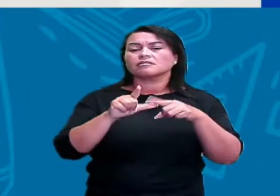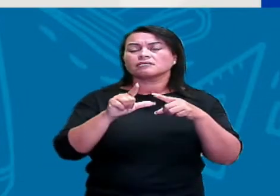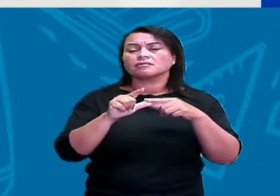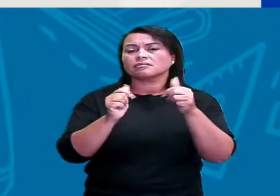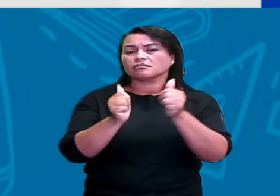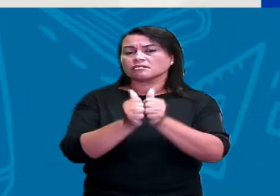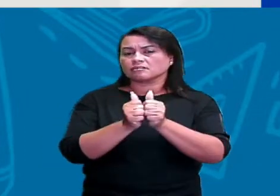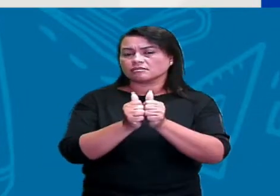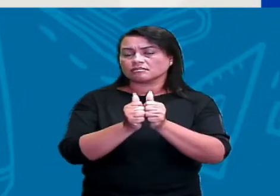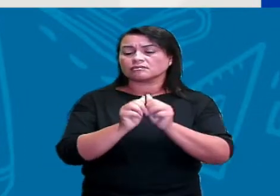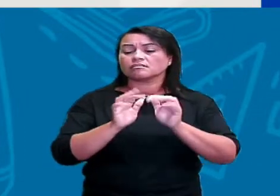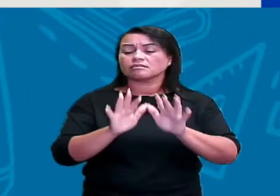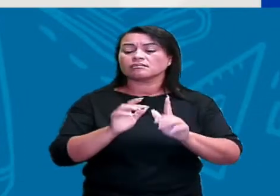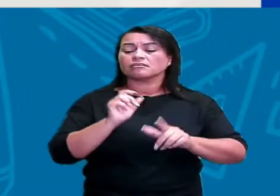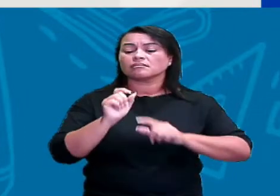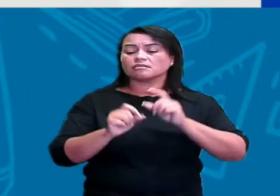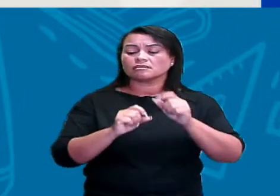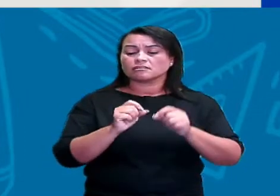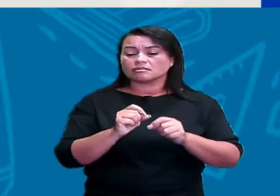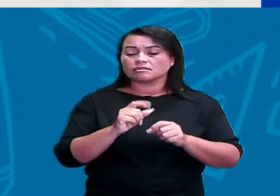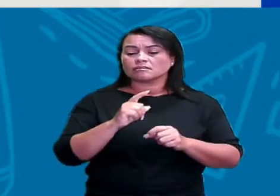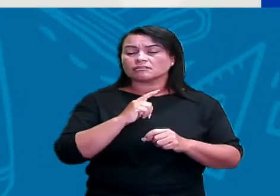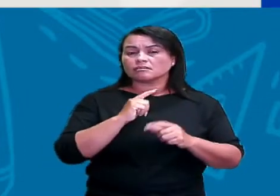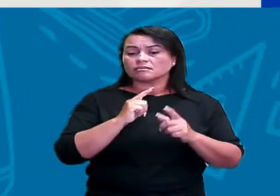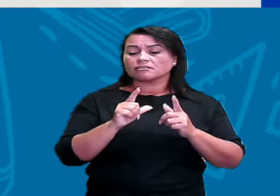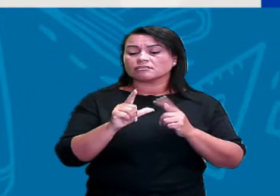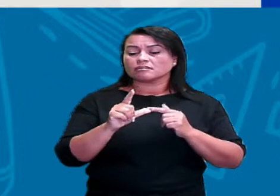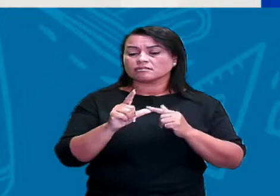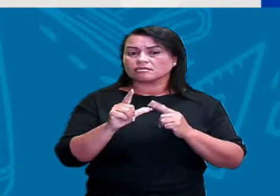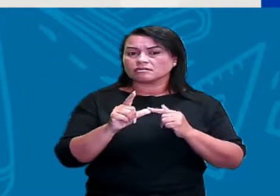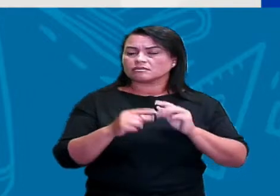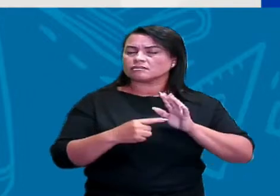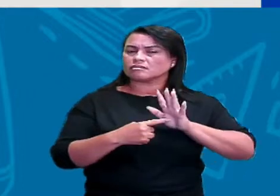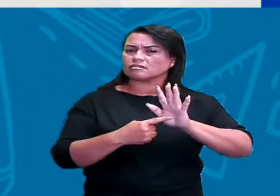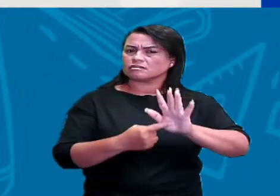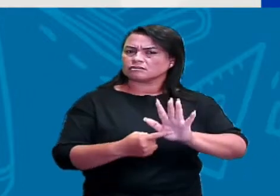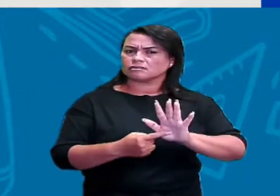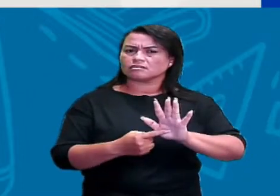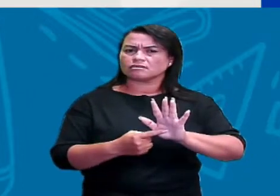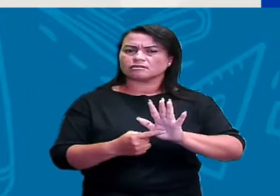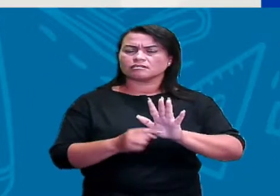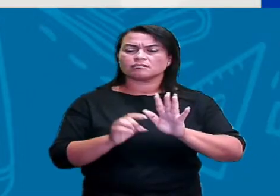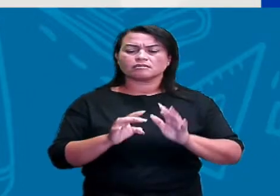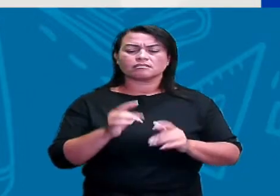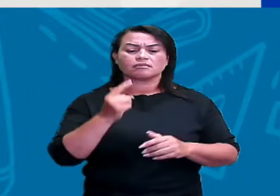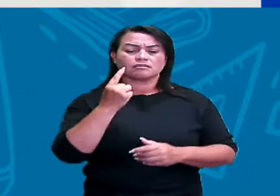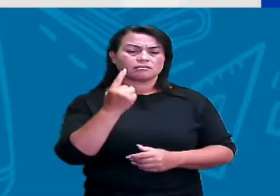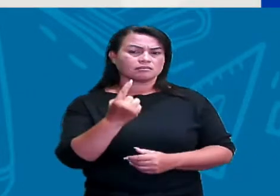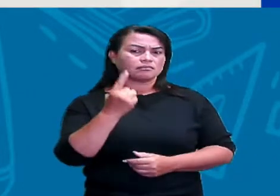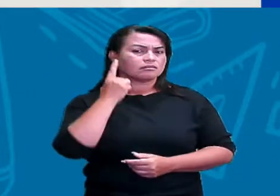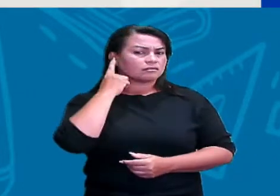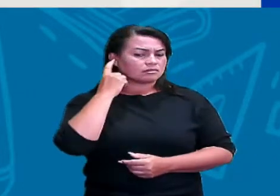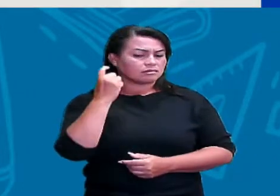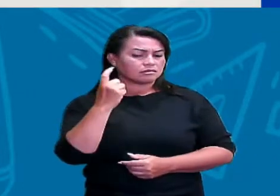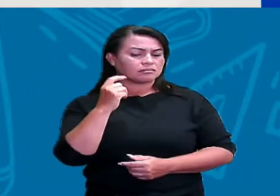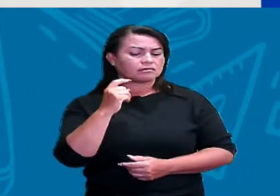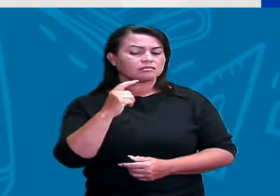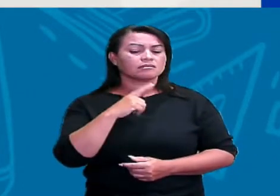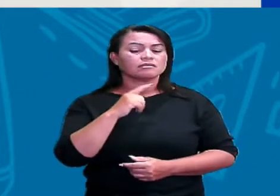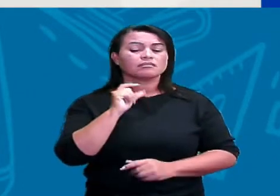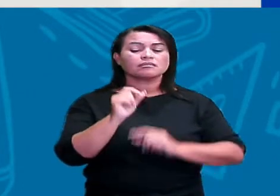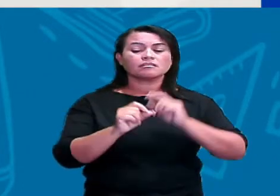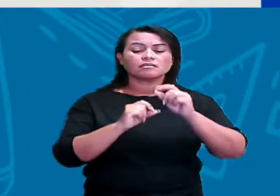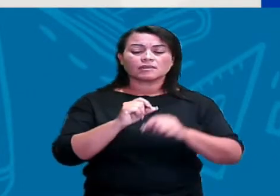outro. Mas essas letras aqui, que apresentam apenas um som, elas são